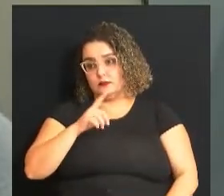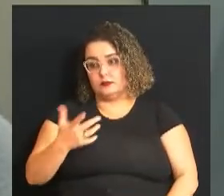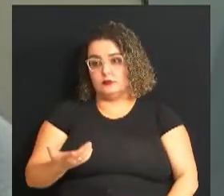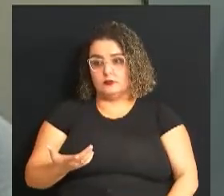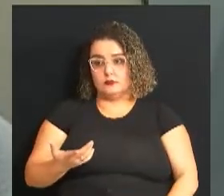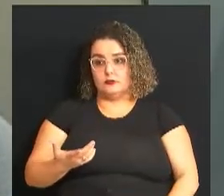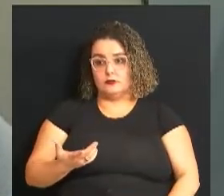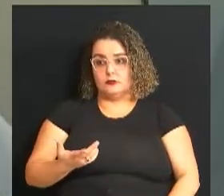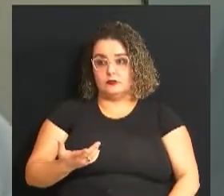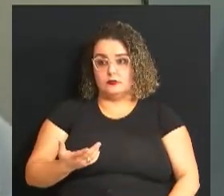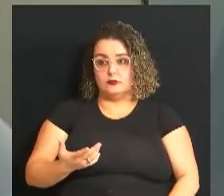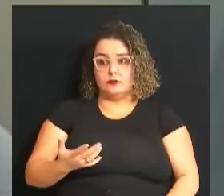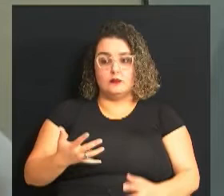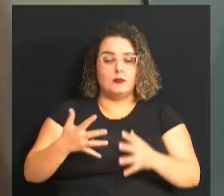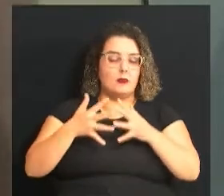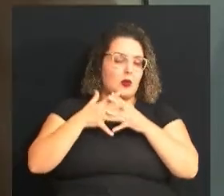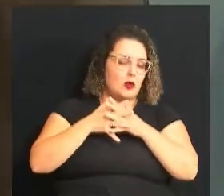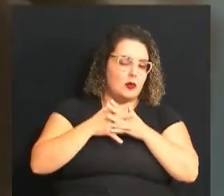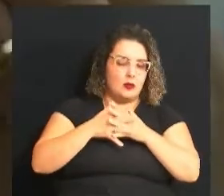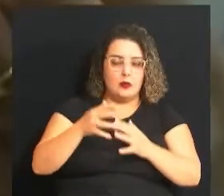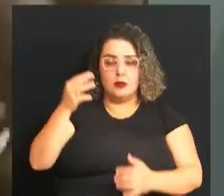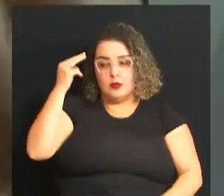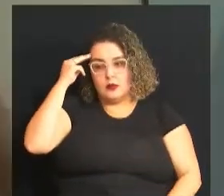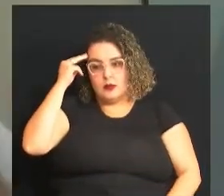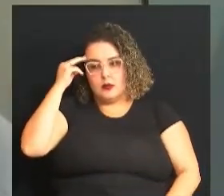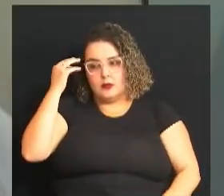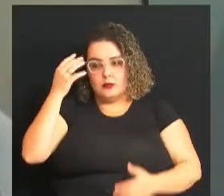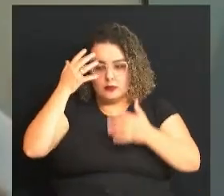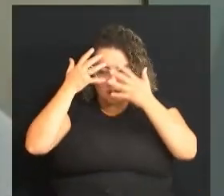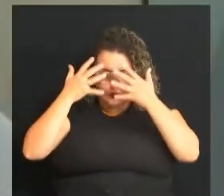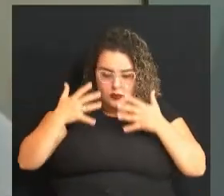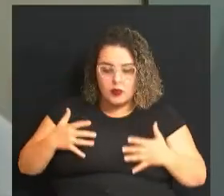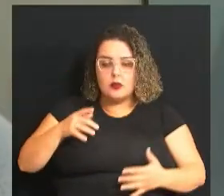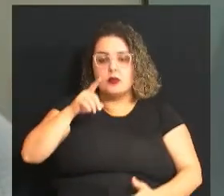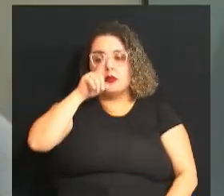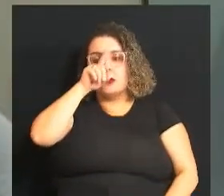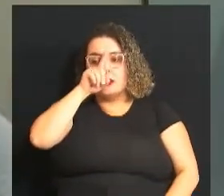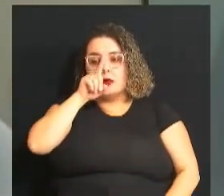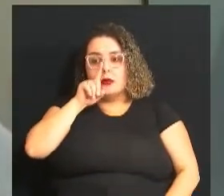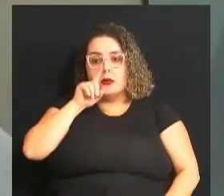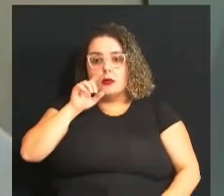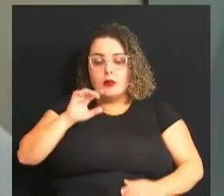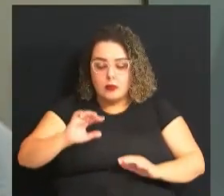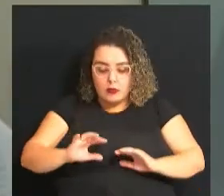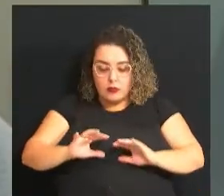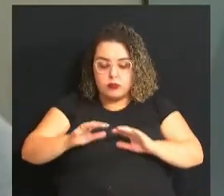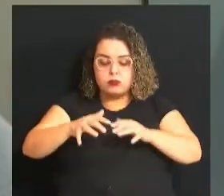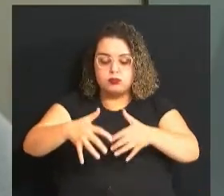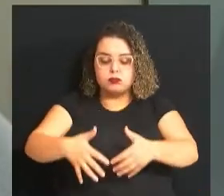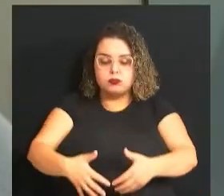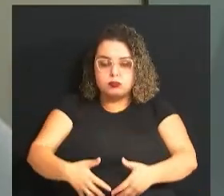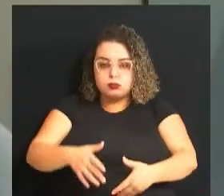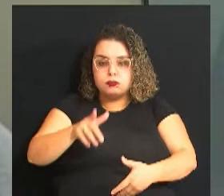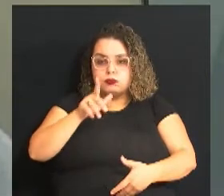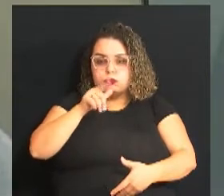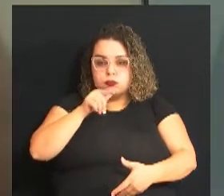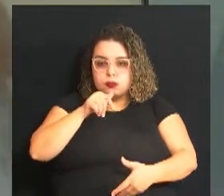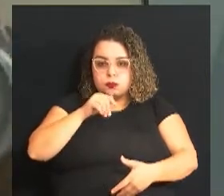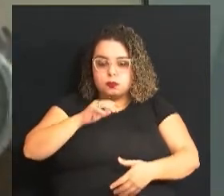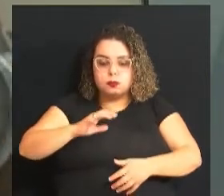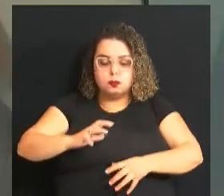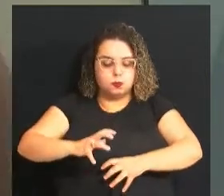de confusão mental, ficar amarelinho, com barriga d'água, com inchaço no corpo